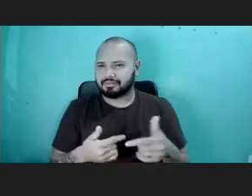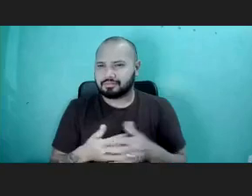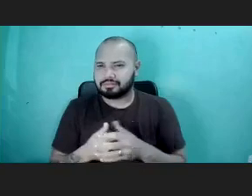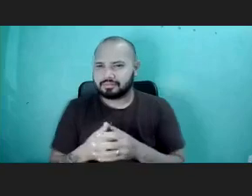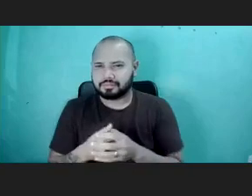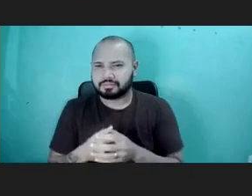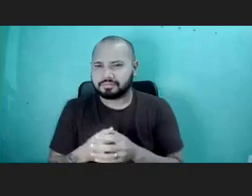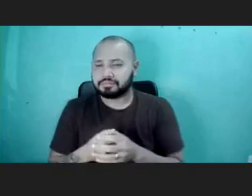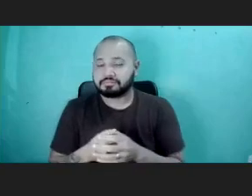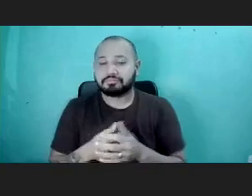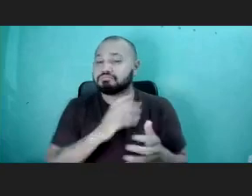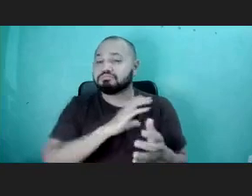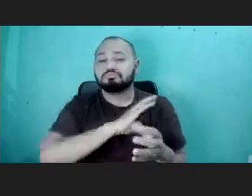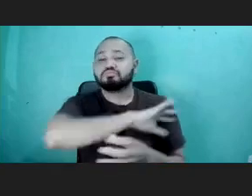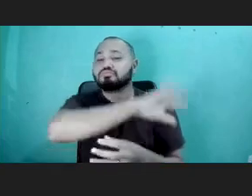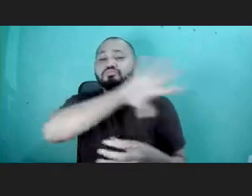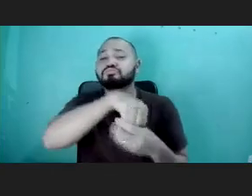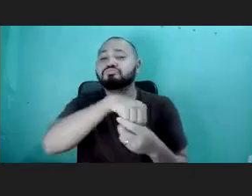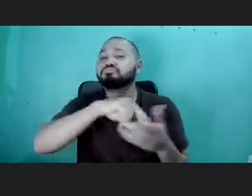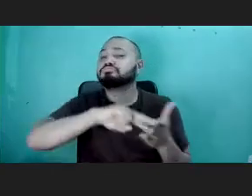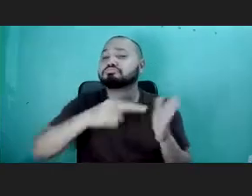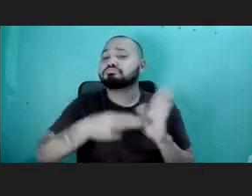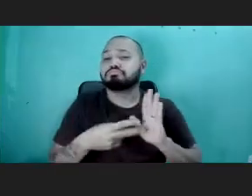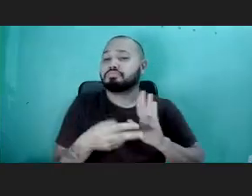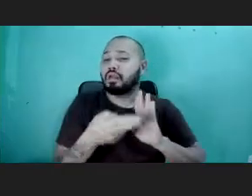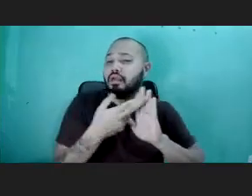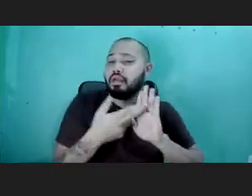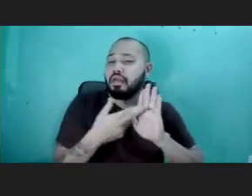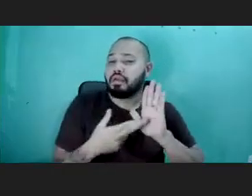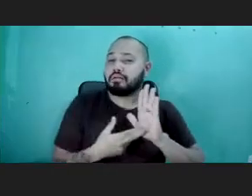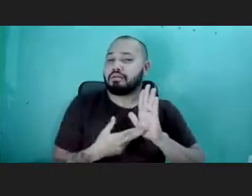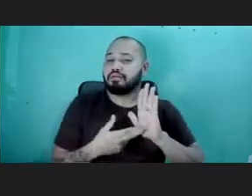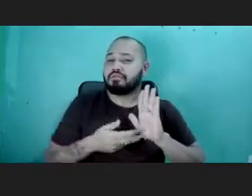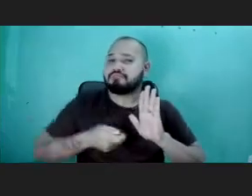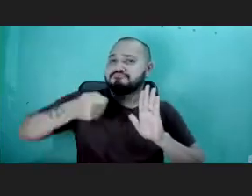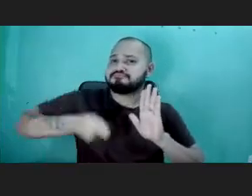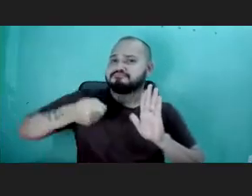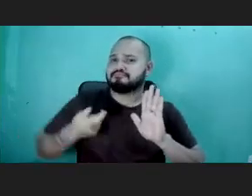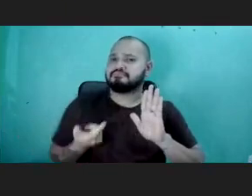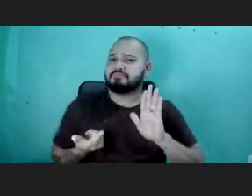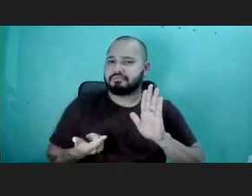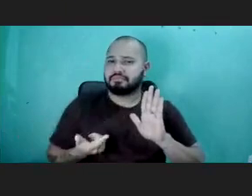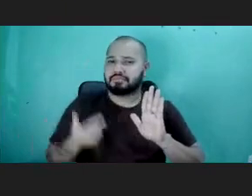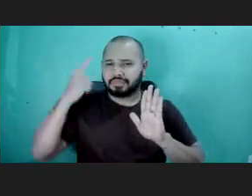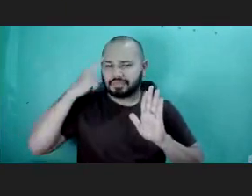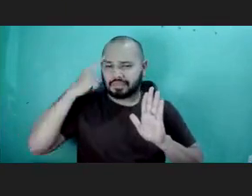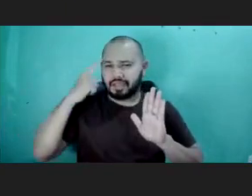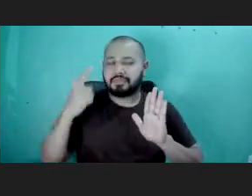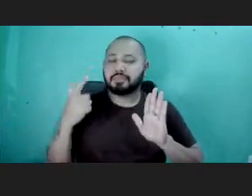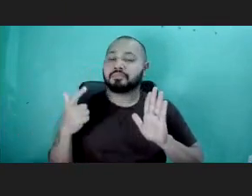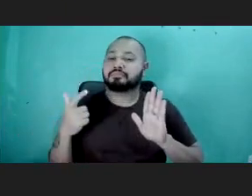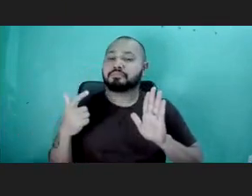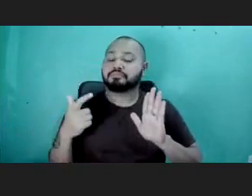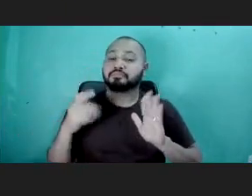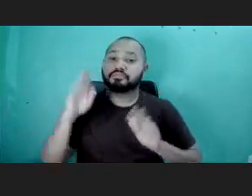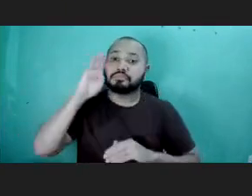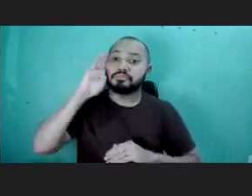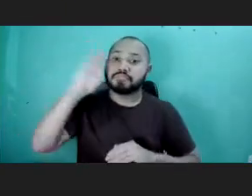E tudo isso se institui em forma de regra, de uma regra muito bruta, de uma regra muito intensa. A questão principal da